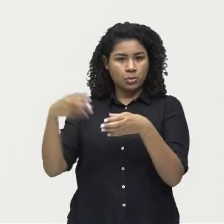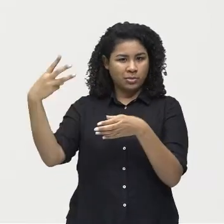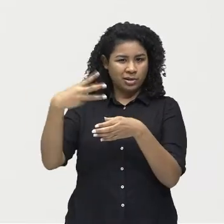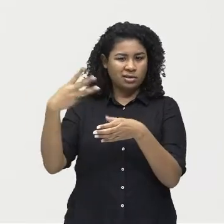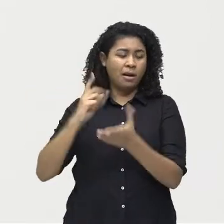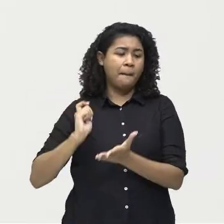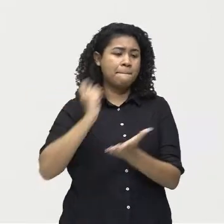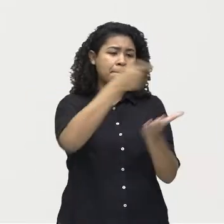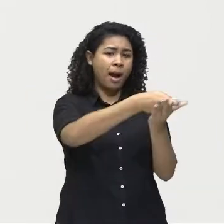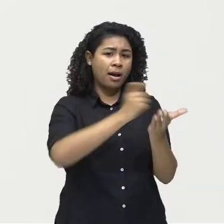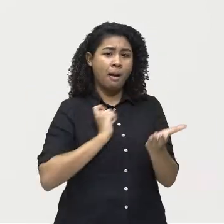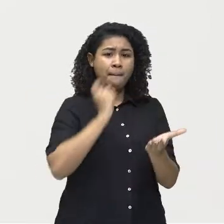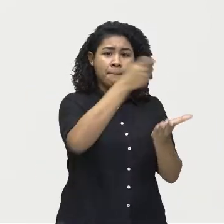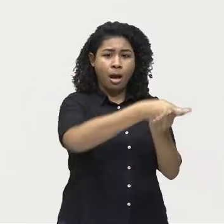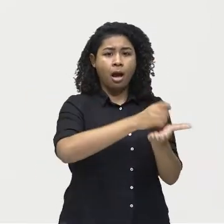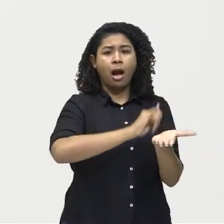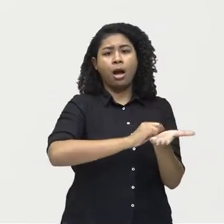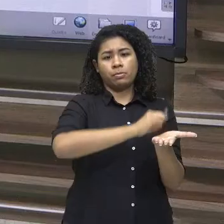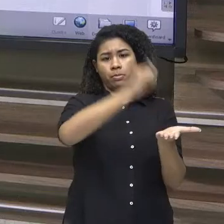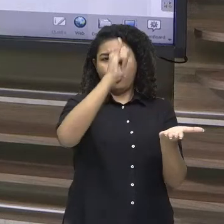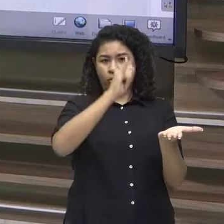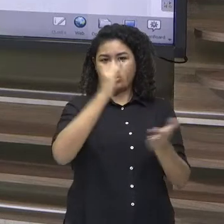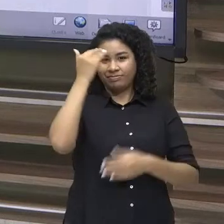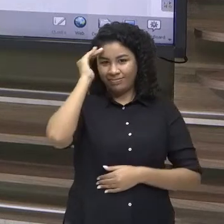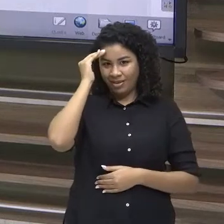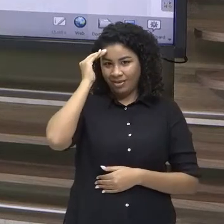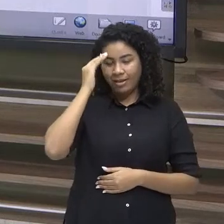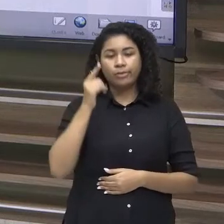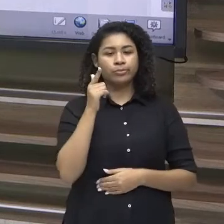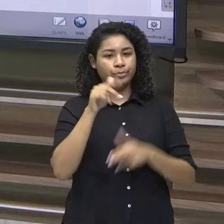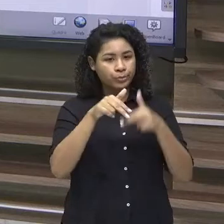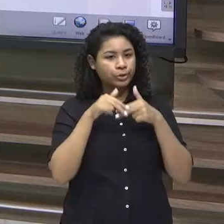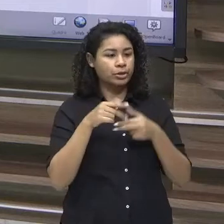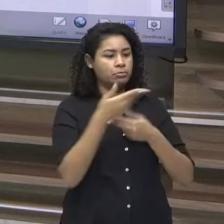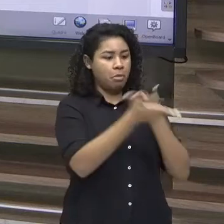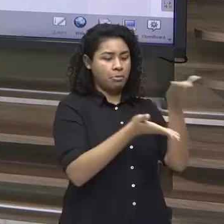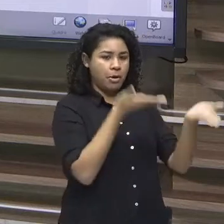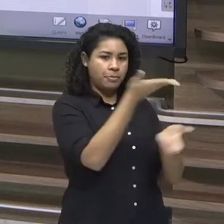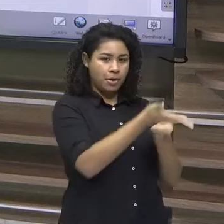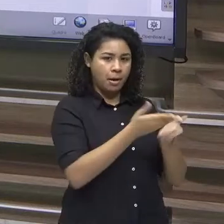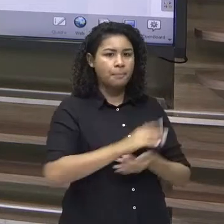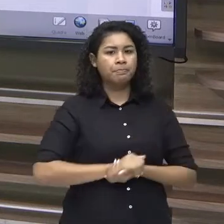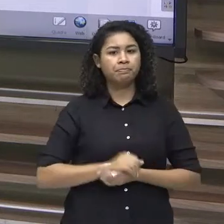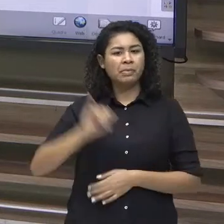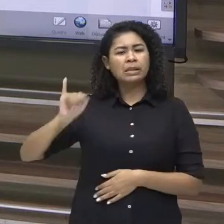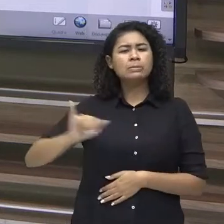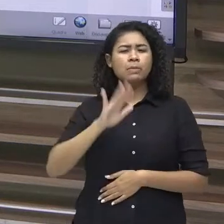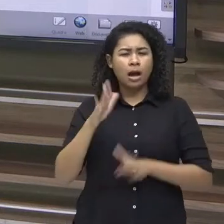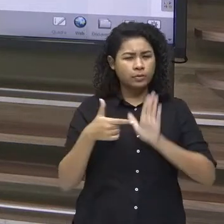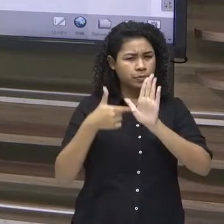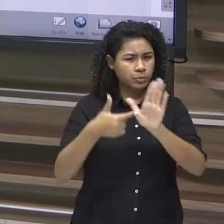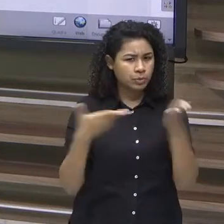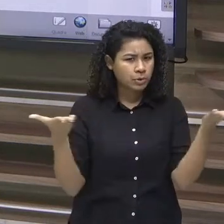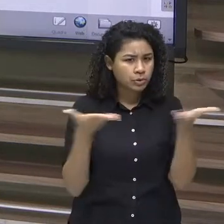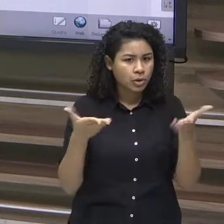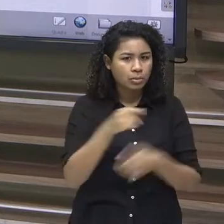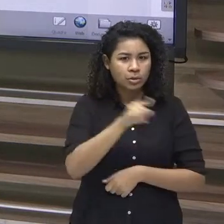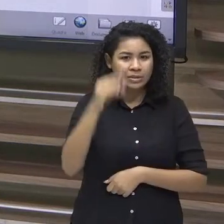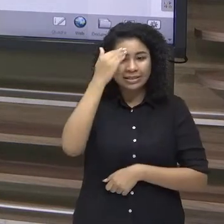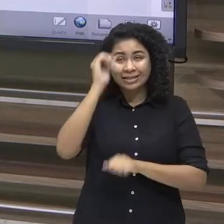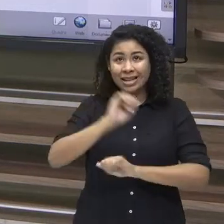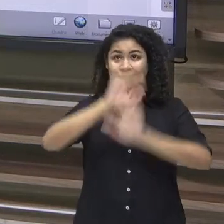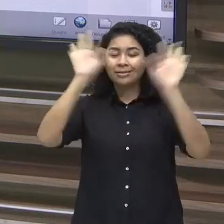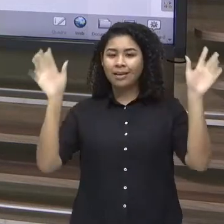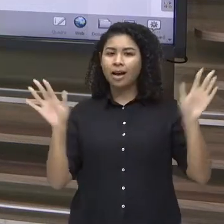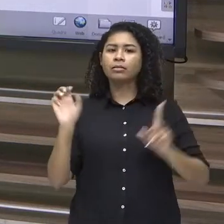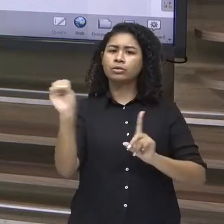que ilustra basicamente como é que era a sociedade francesa naquele momento, uma sociedade pautada em